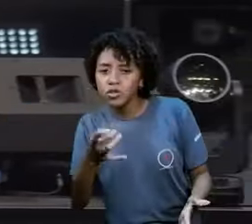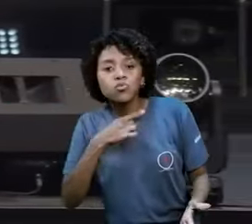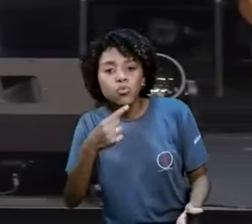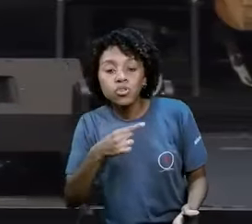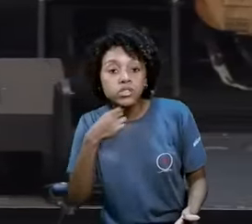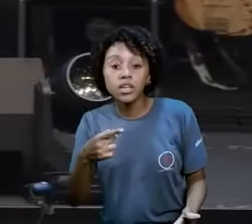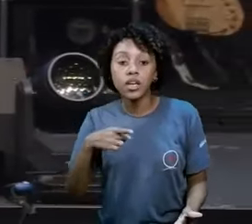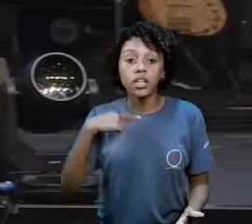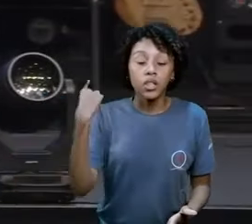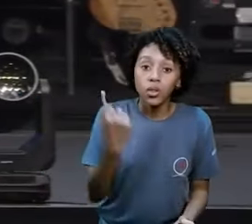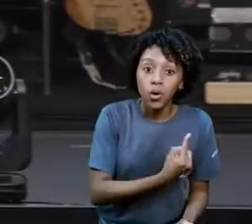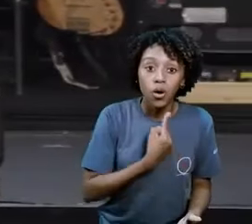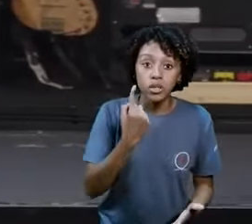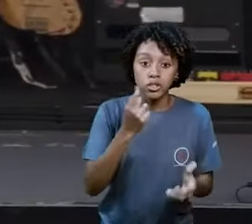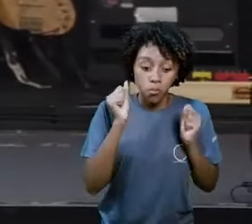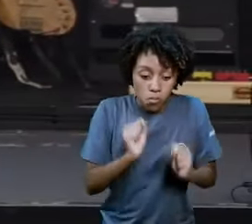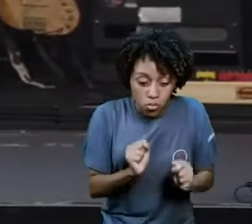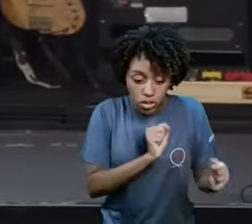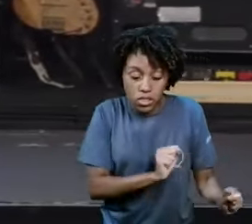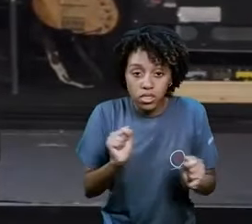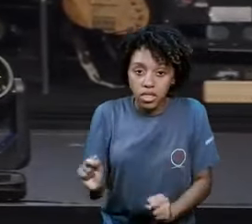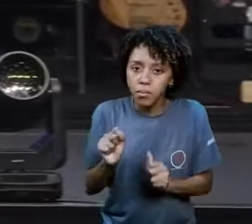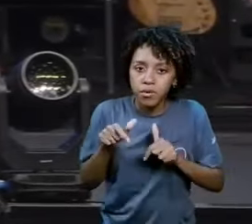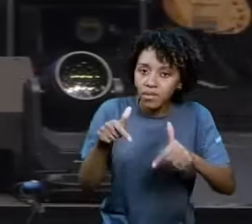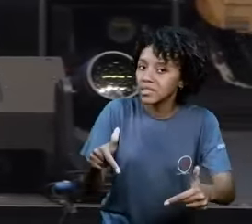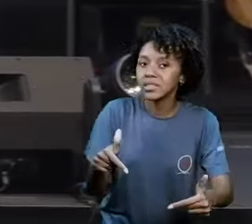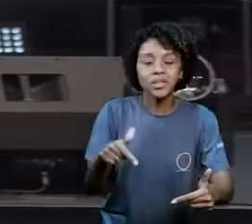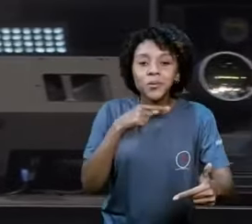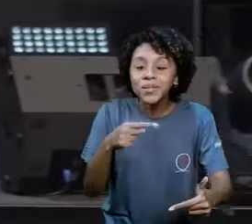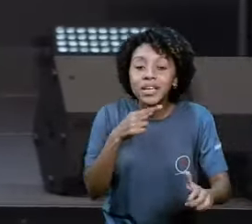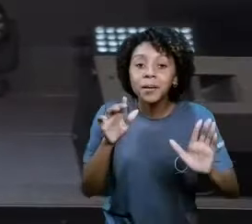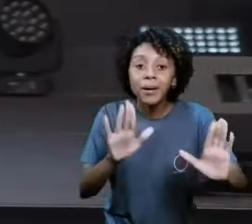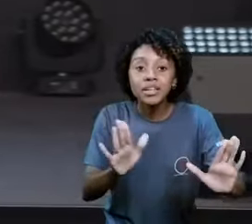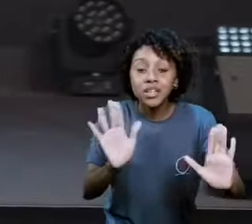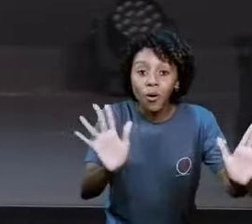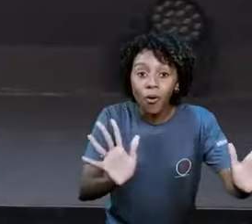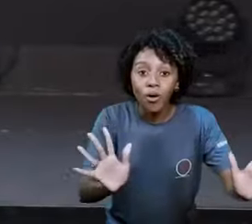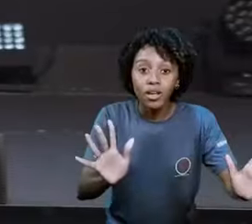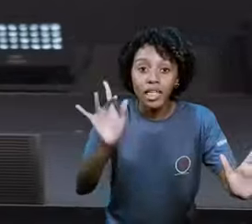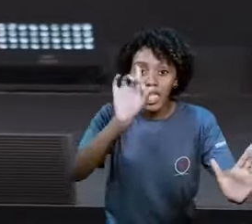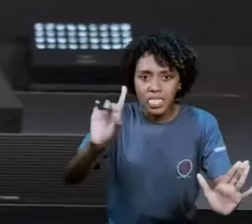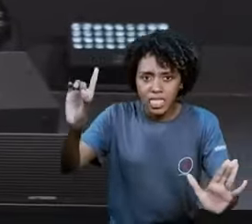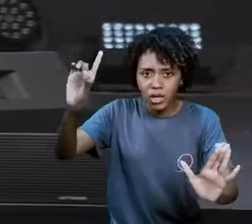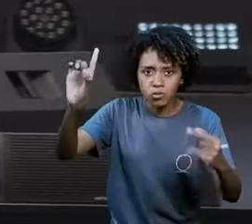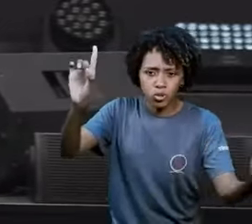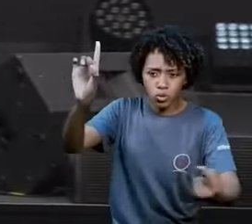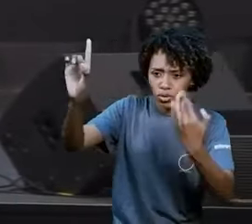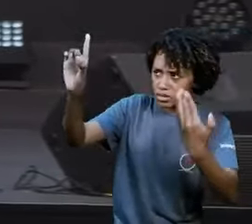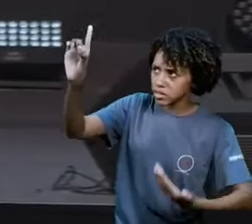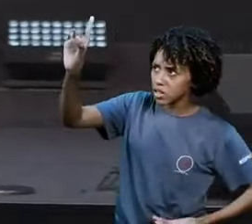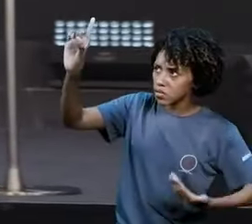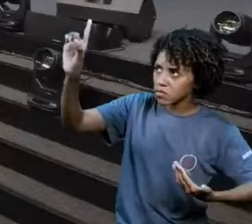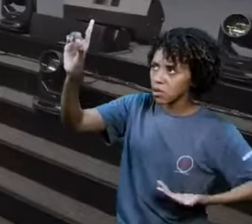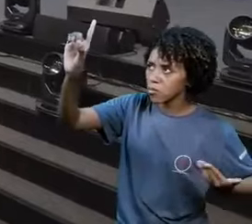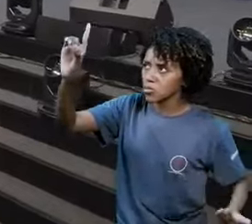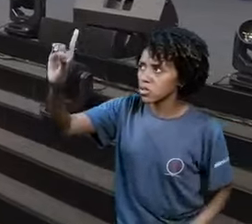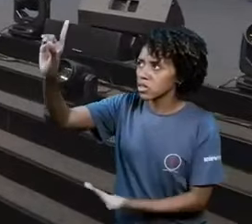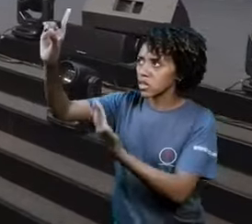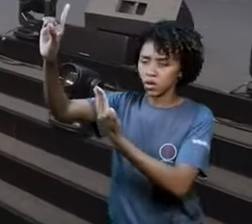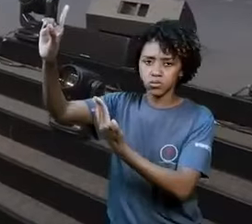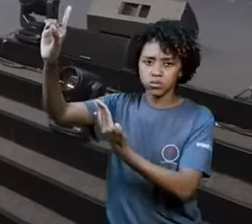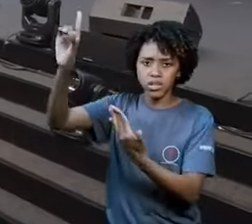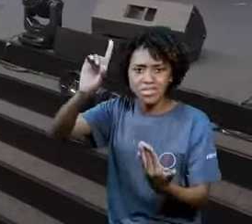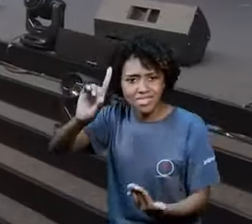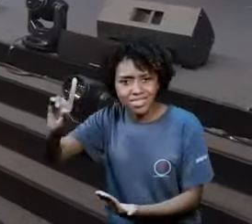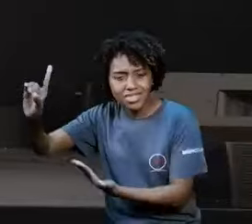que nós não temos possibilidades de agir nem de reagir Ei mas o Deus que você serve o Deus que você